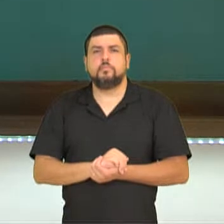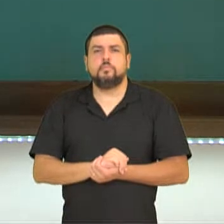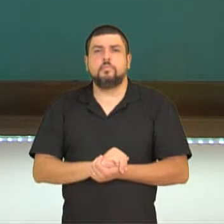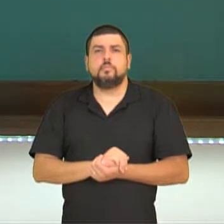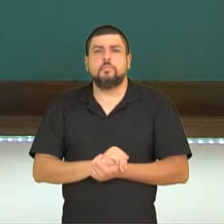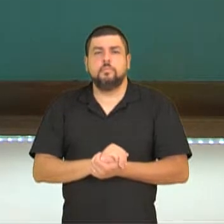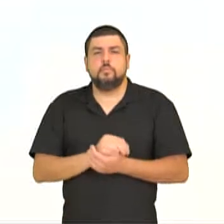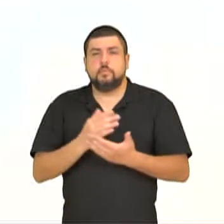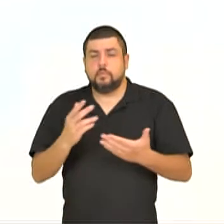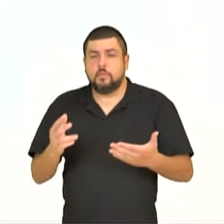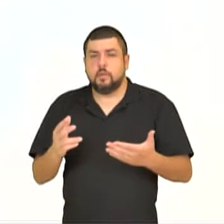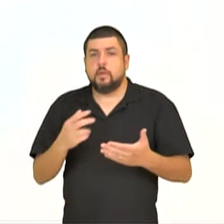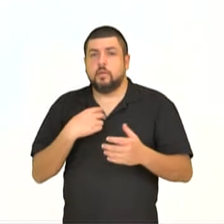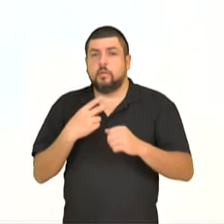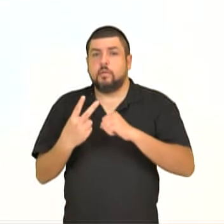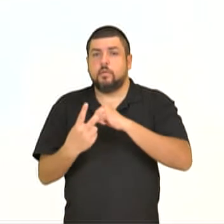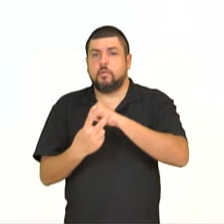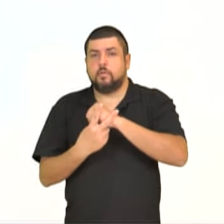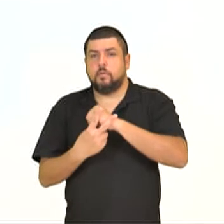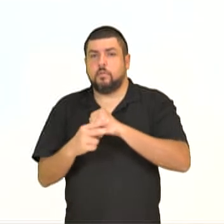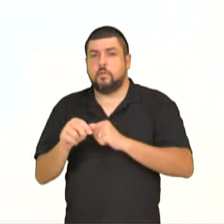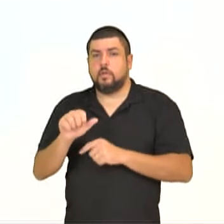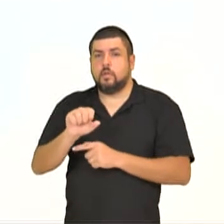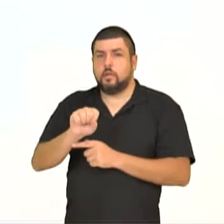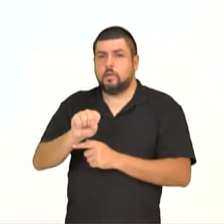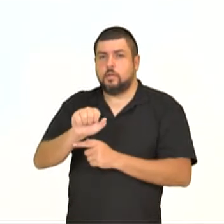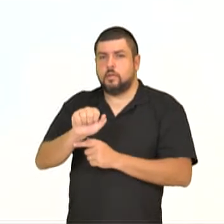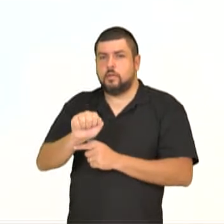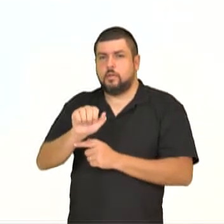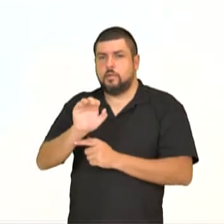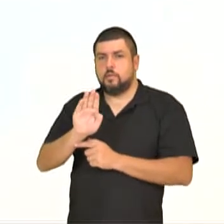temos o verbo saber, sabe,